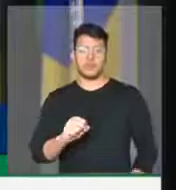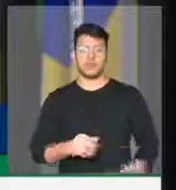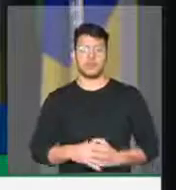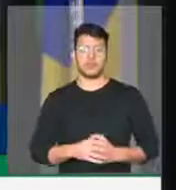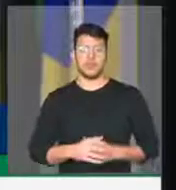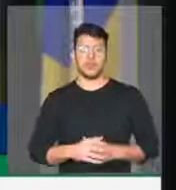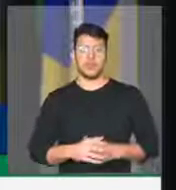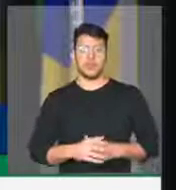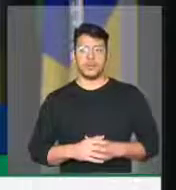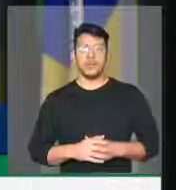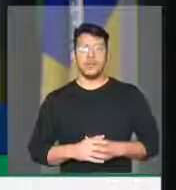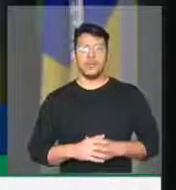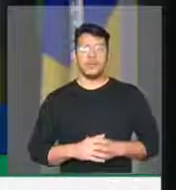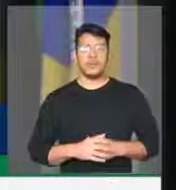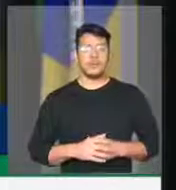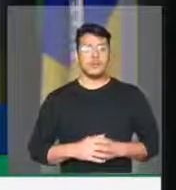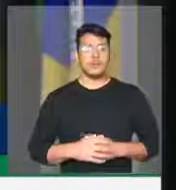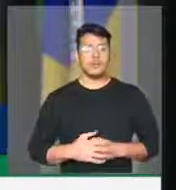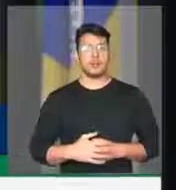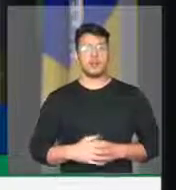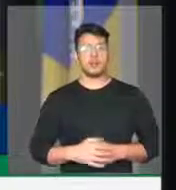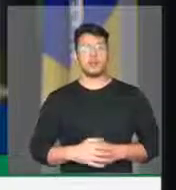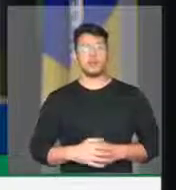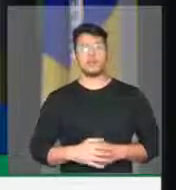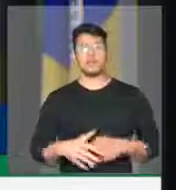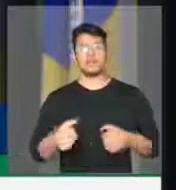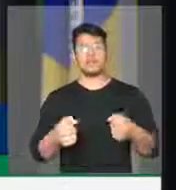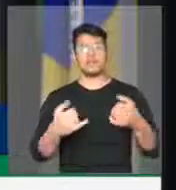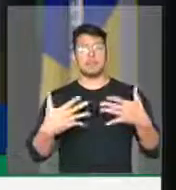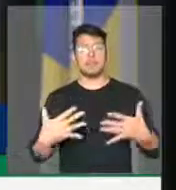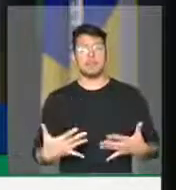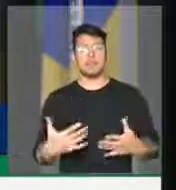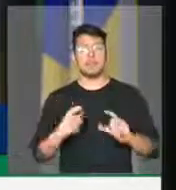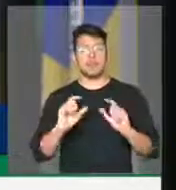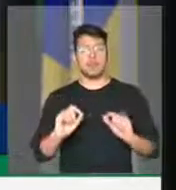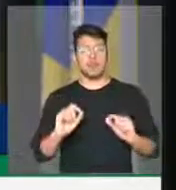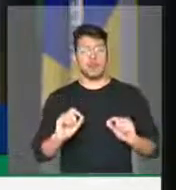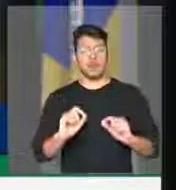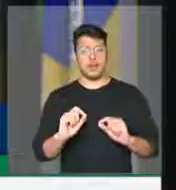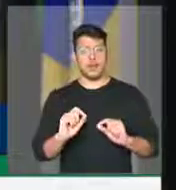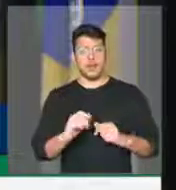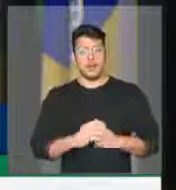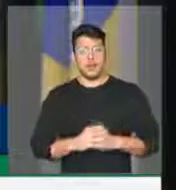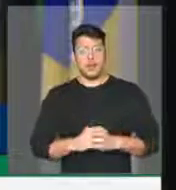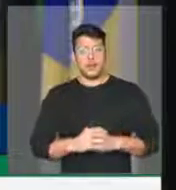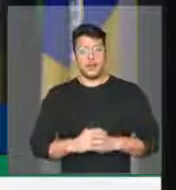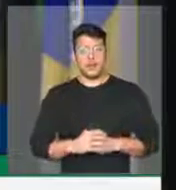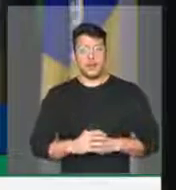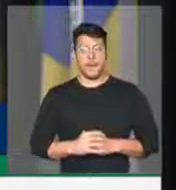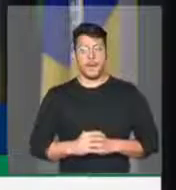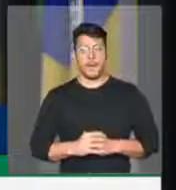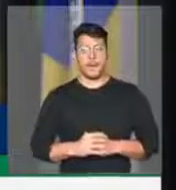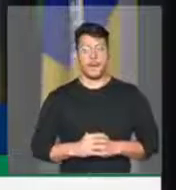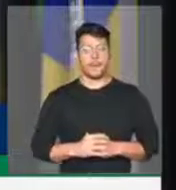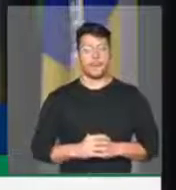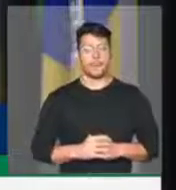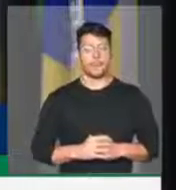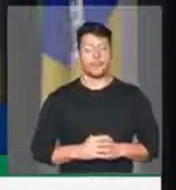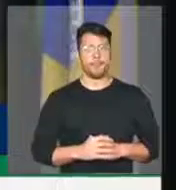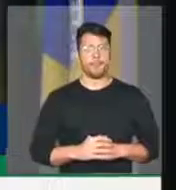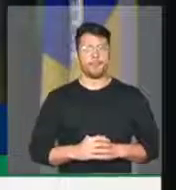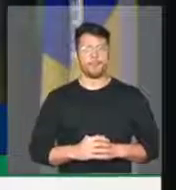da mesma data, quando diz assim, deixando as coisas bem claras. Ele mostra que, apesar de